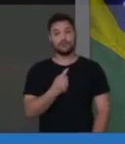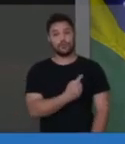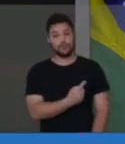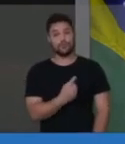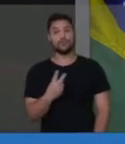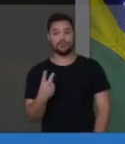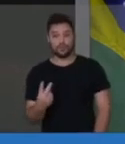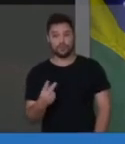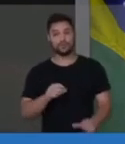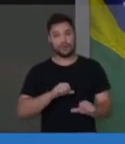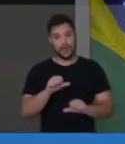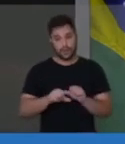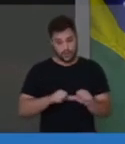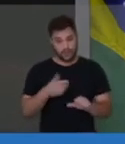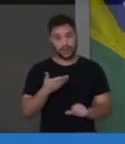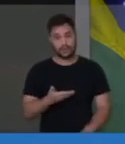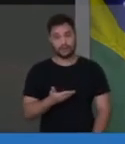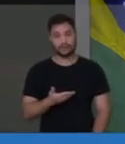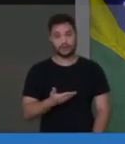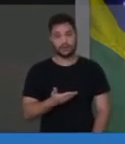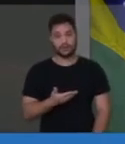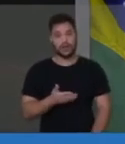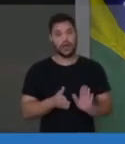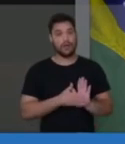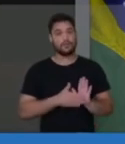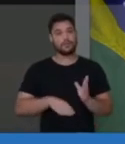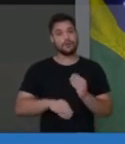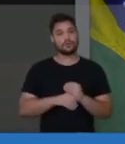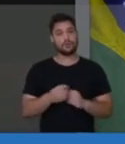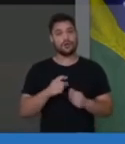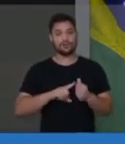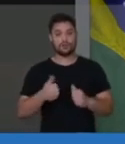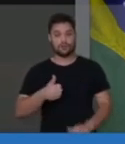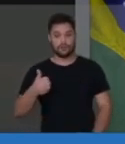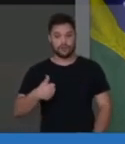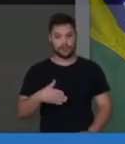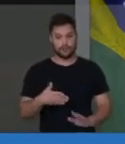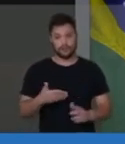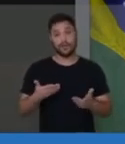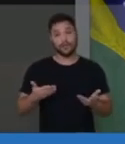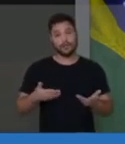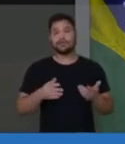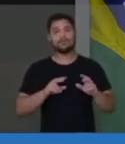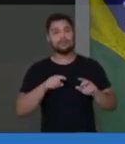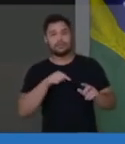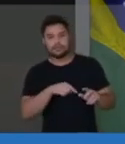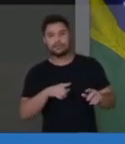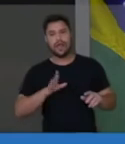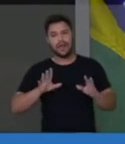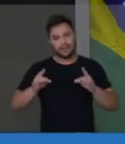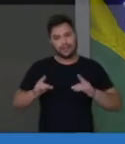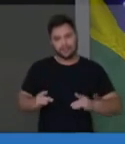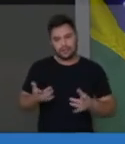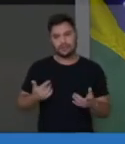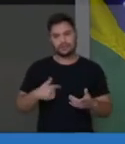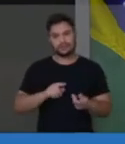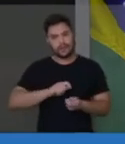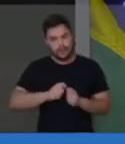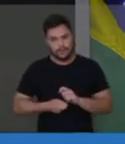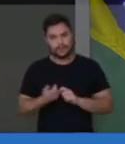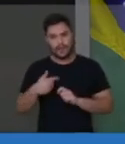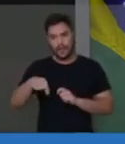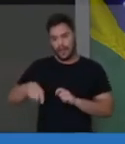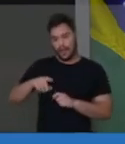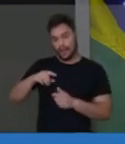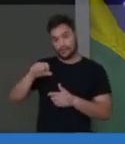2 alteram, respectivamente, a emenda e o artigo 1º da proposição, dispositivo descritivo, para adequá-las às